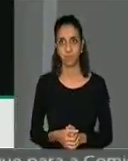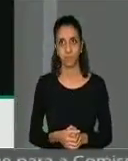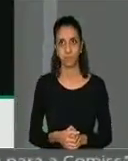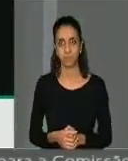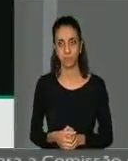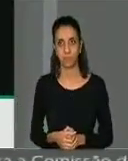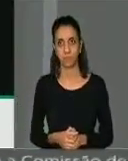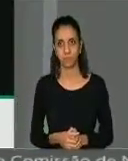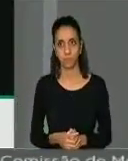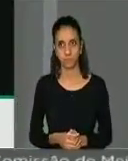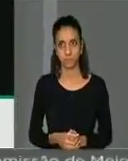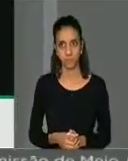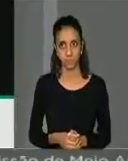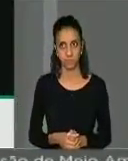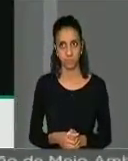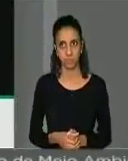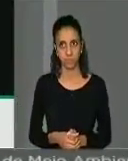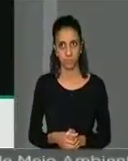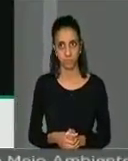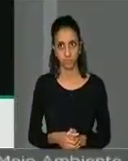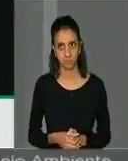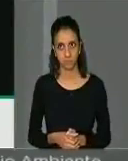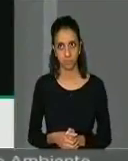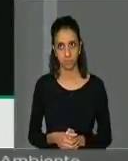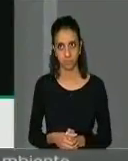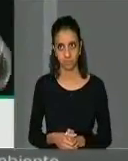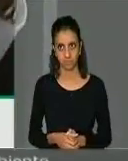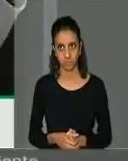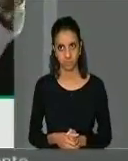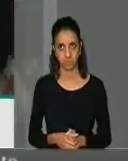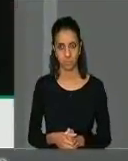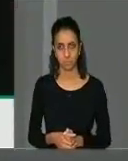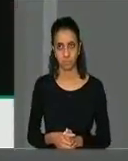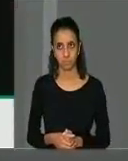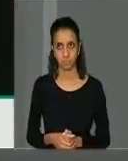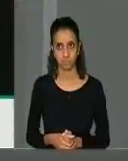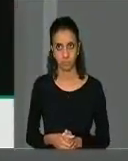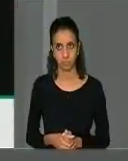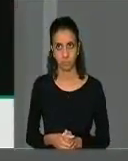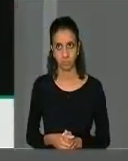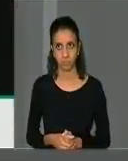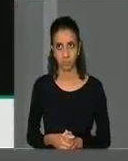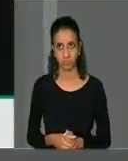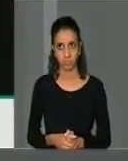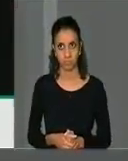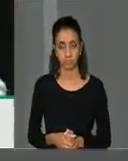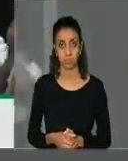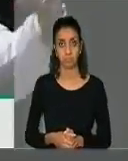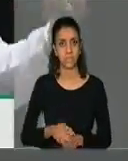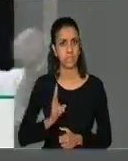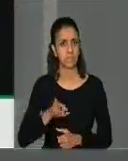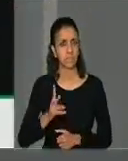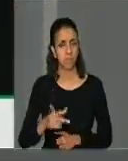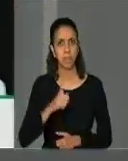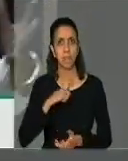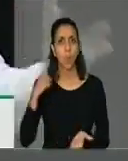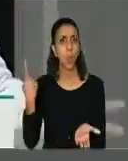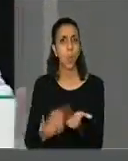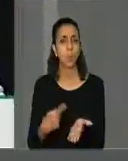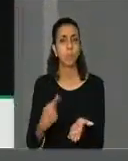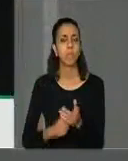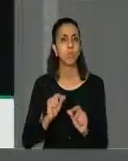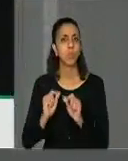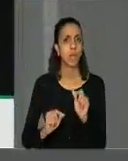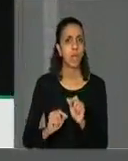Toda e qualquer venda tem um compromisso. Ou baixa ou aumenta